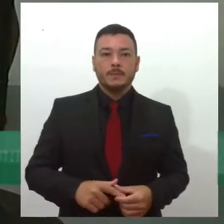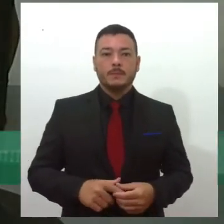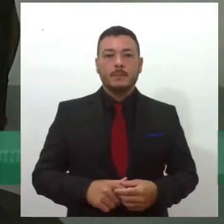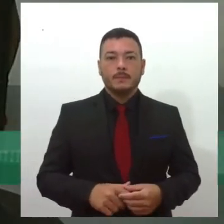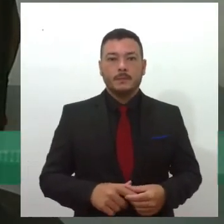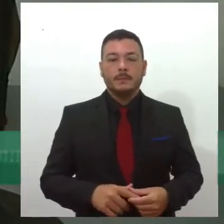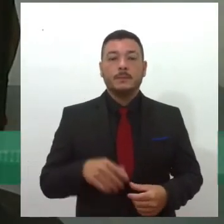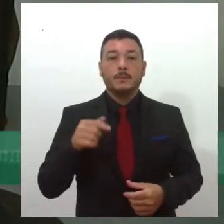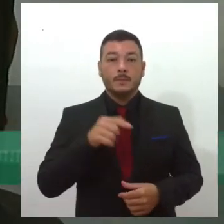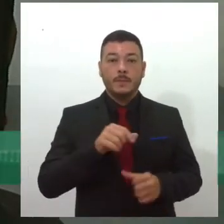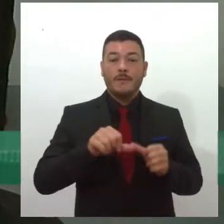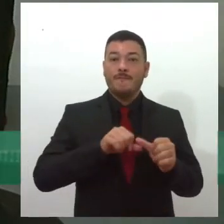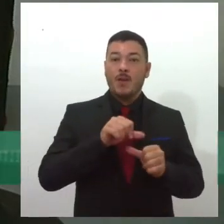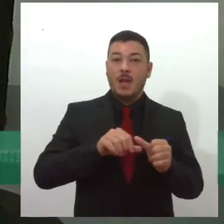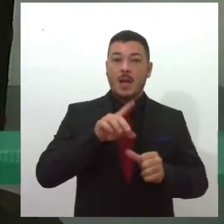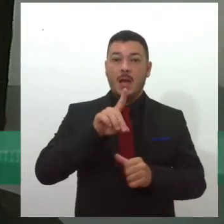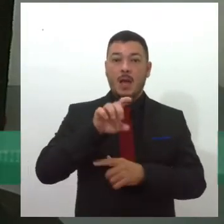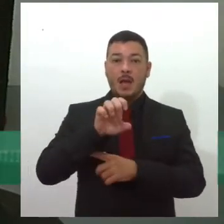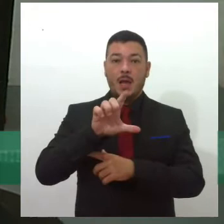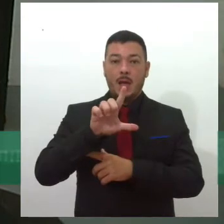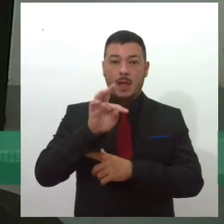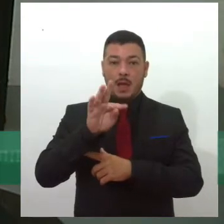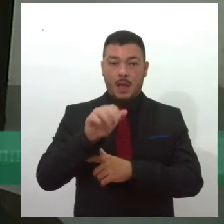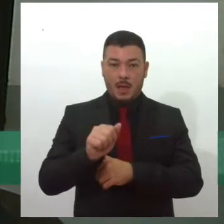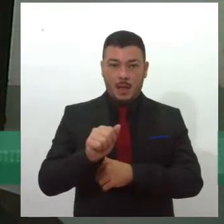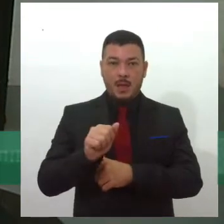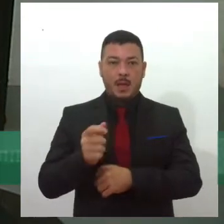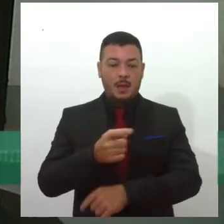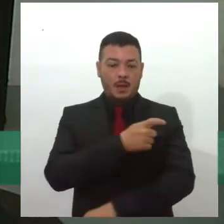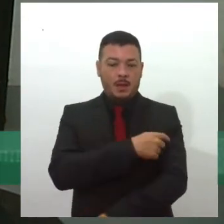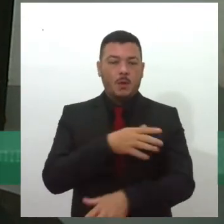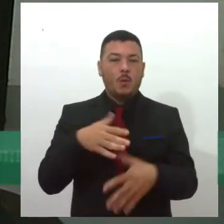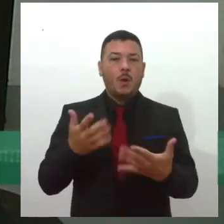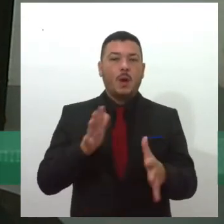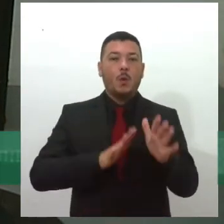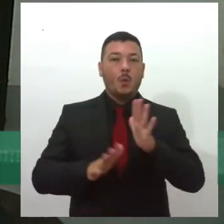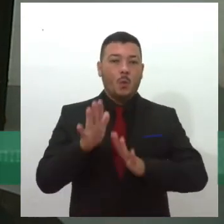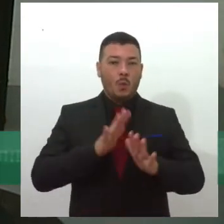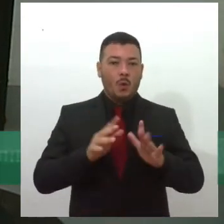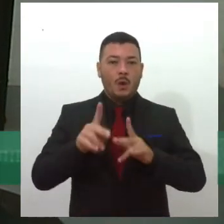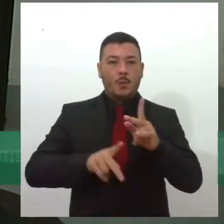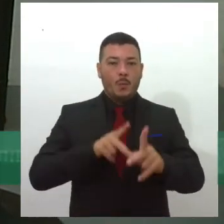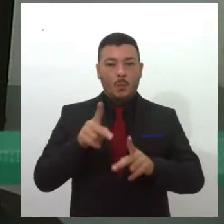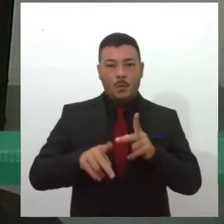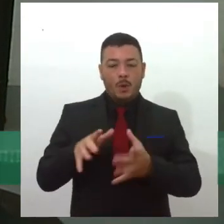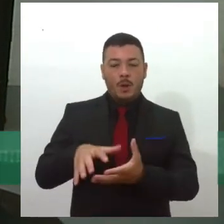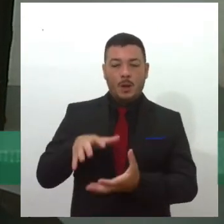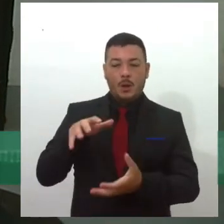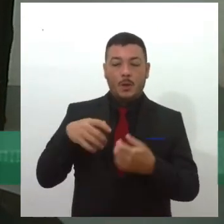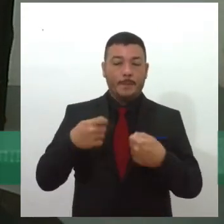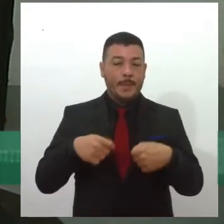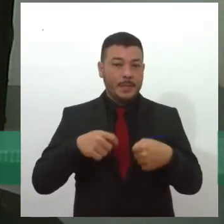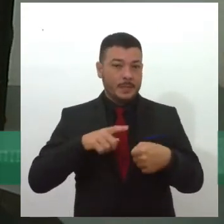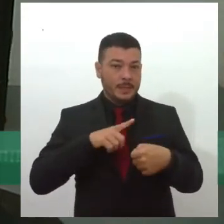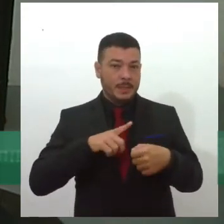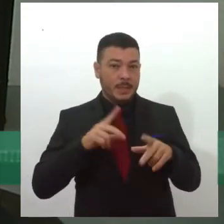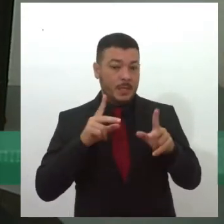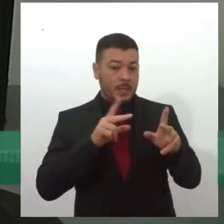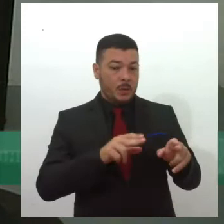variante Delta, né, mesmo com essa população vacinada, quais são os cuidados que a população idosa deve ter? O mesmo